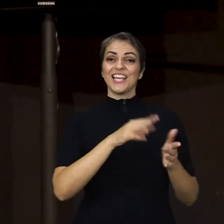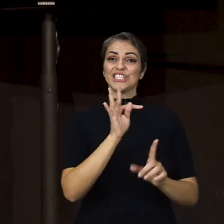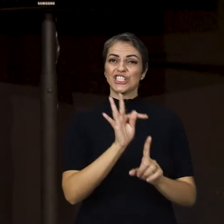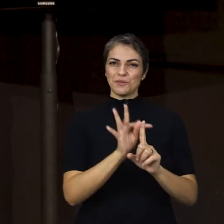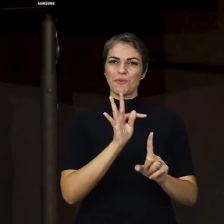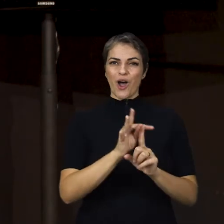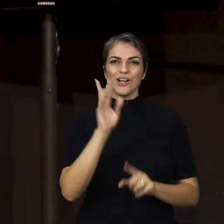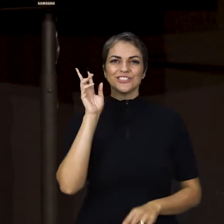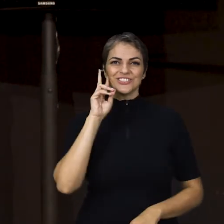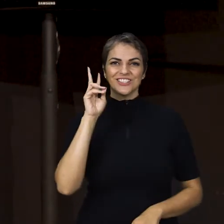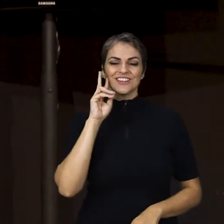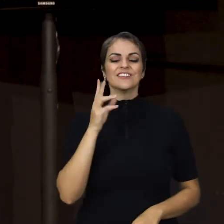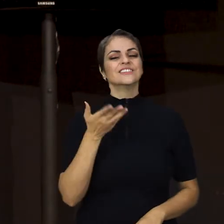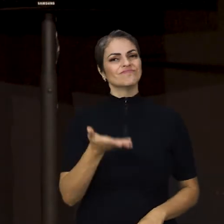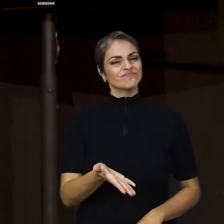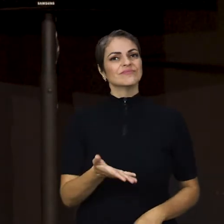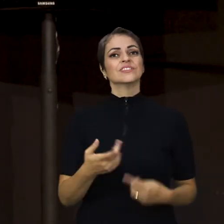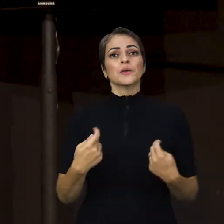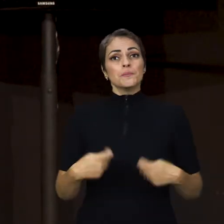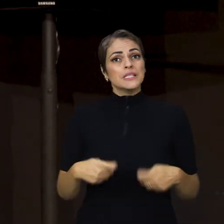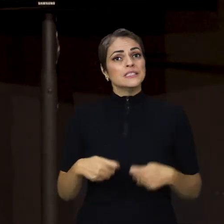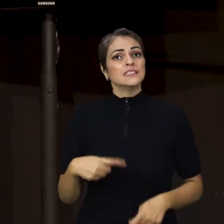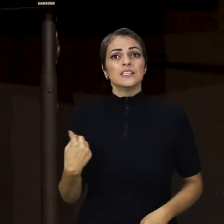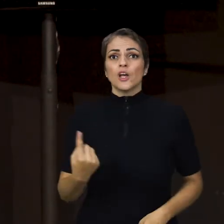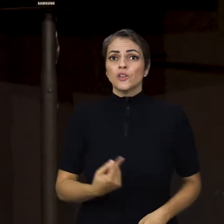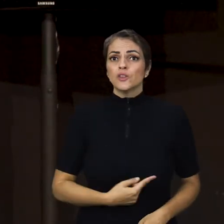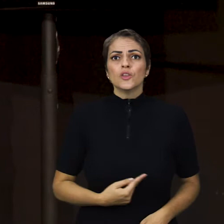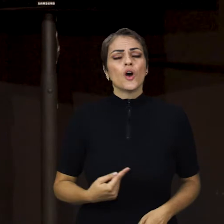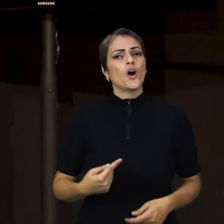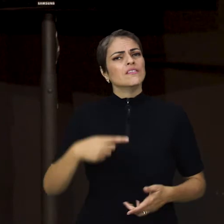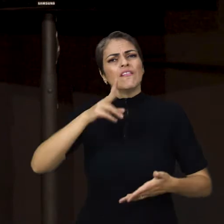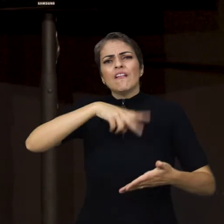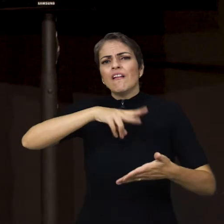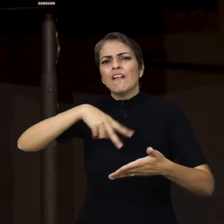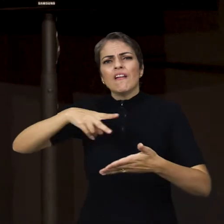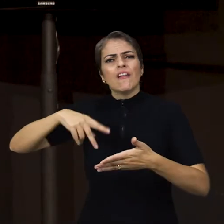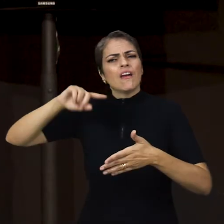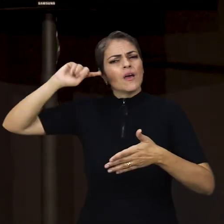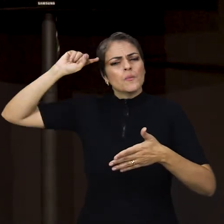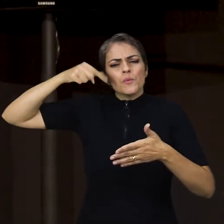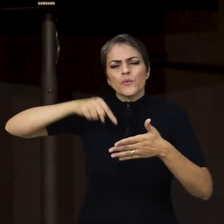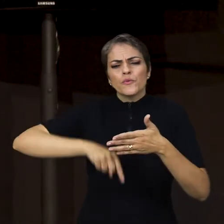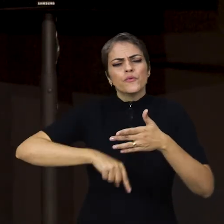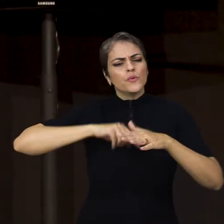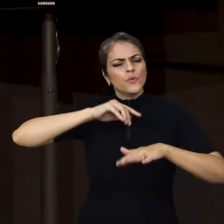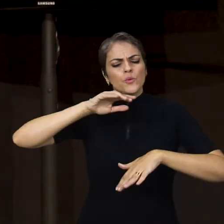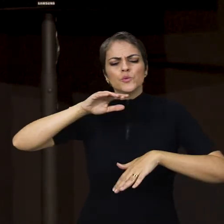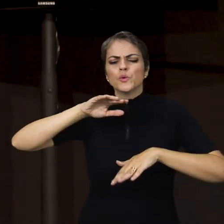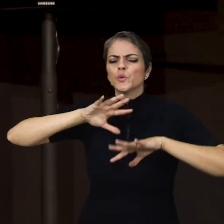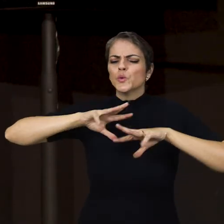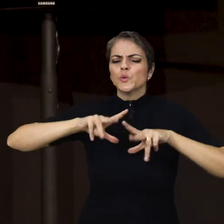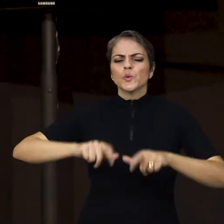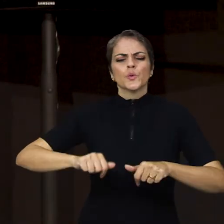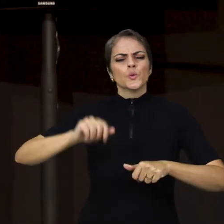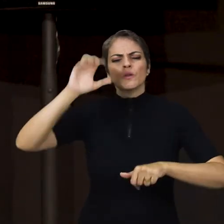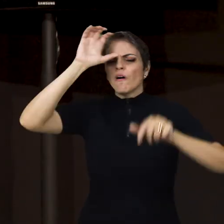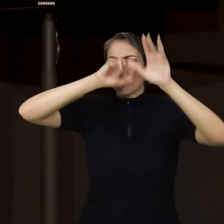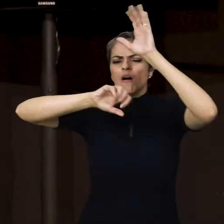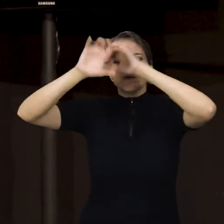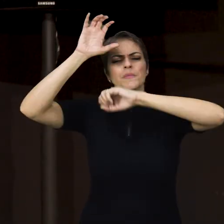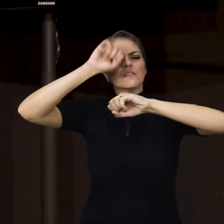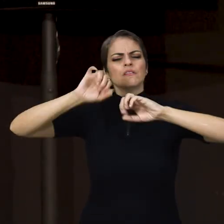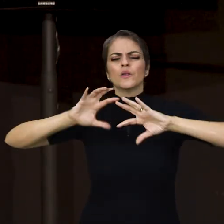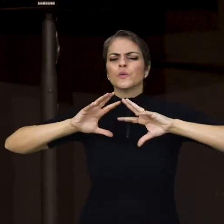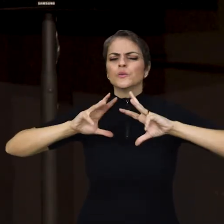nós devemos mergulhar e nos capacitar de todas as formas possíveis, com todas as ferramentas que estão à nossa